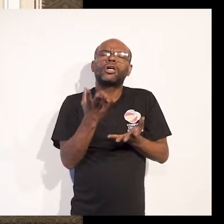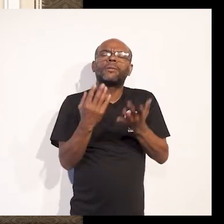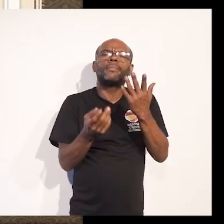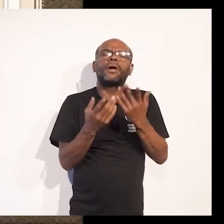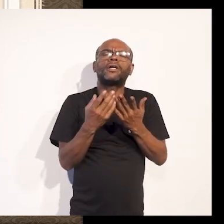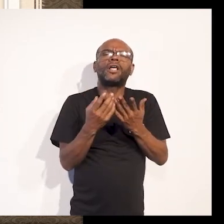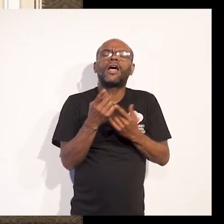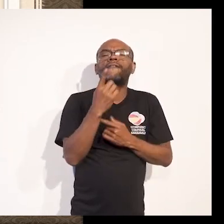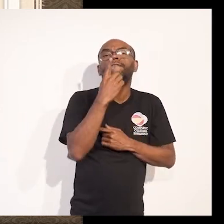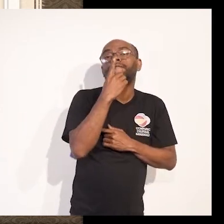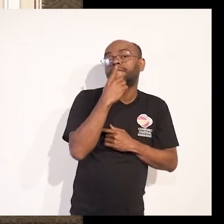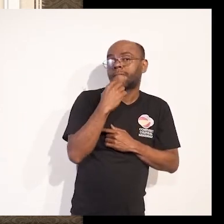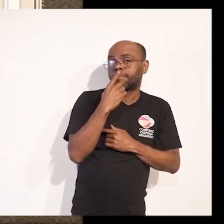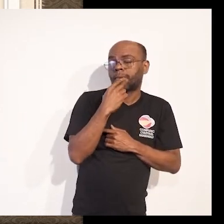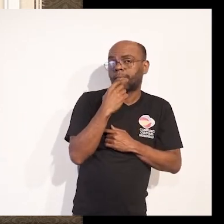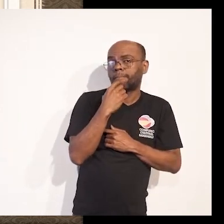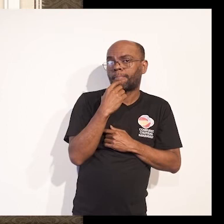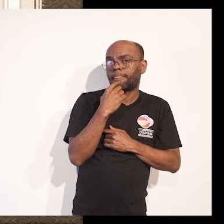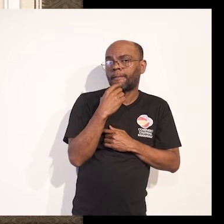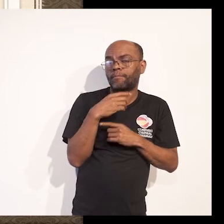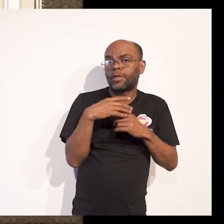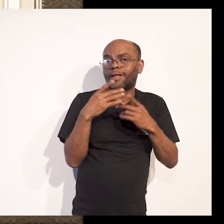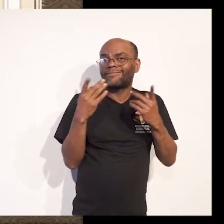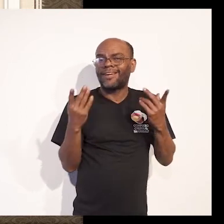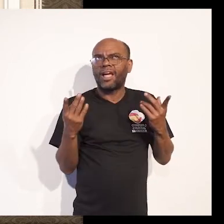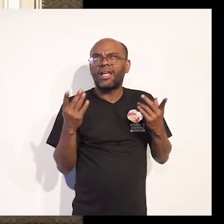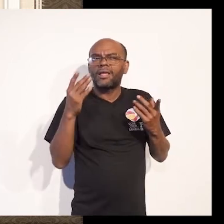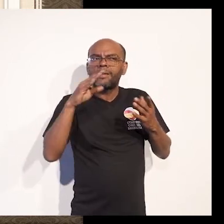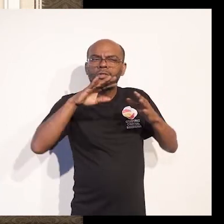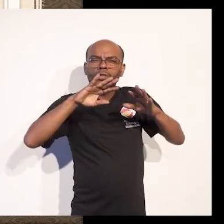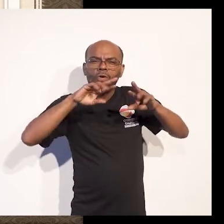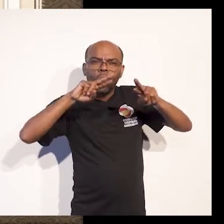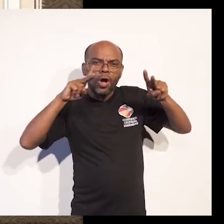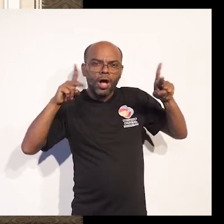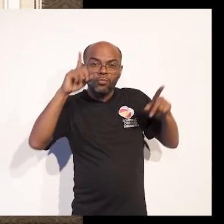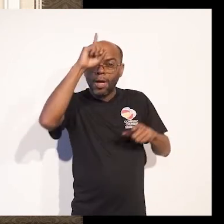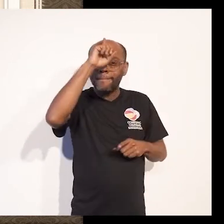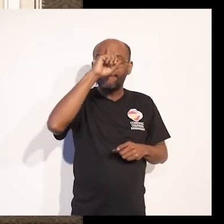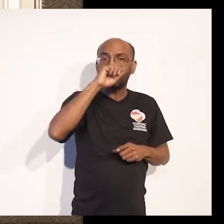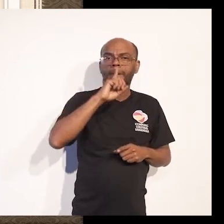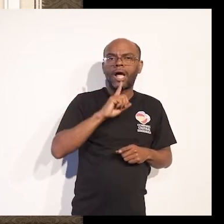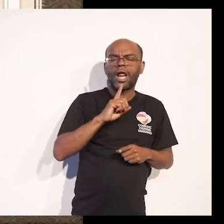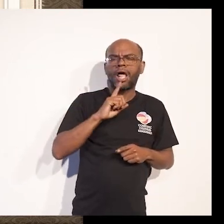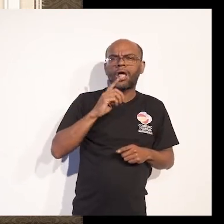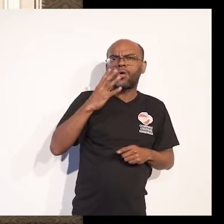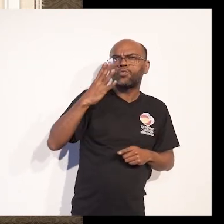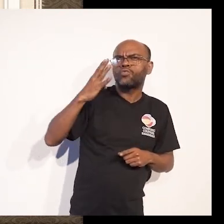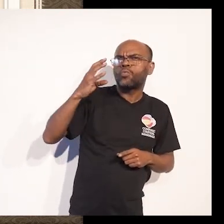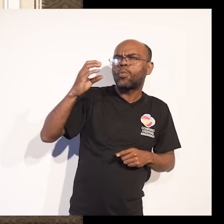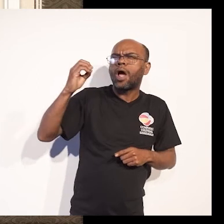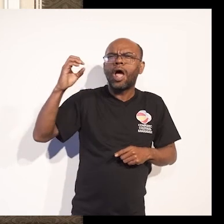está vermelha. Quando ela vai ficando amarela, ela vai ocupando ali os 4.000